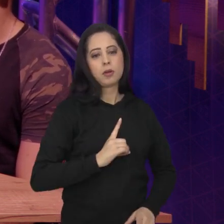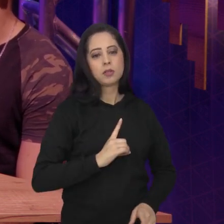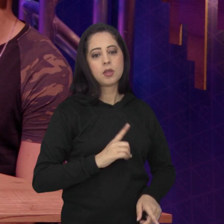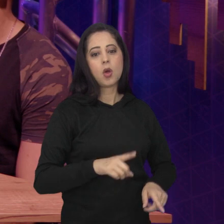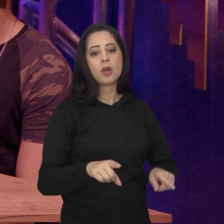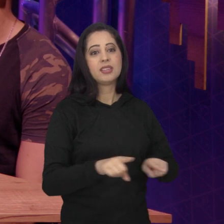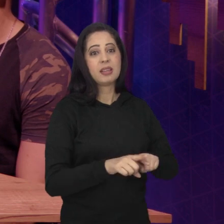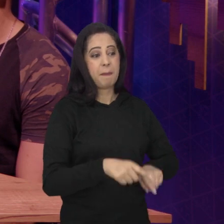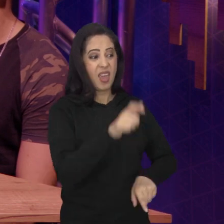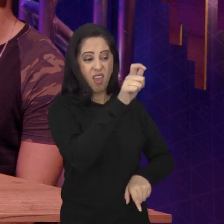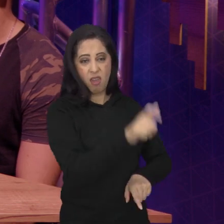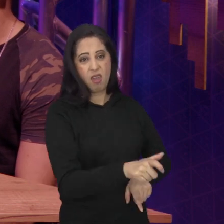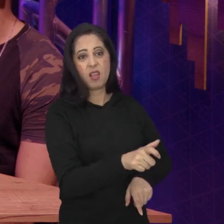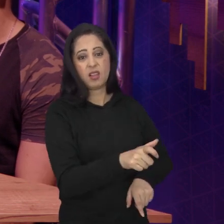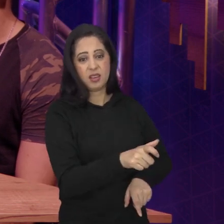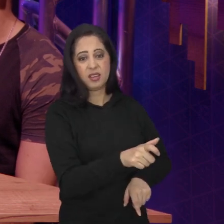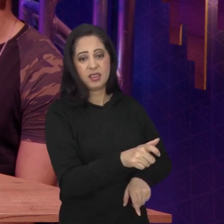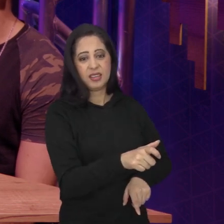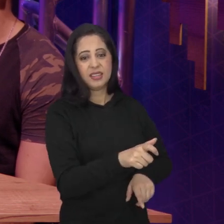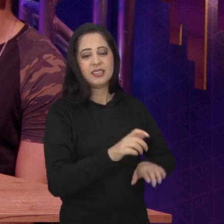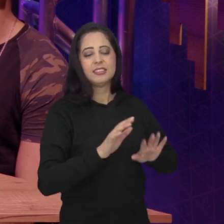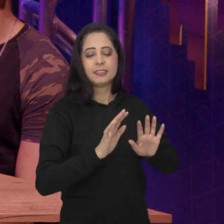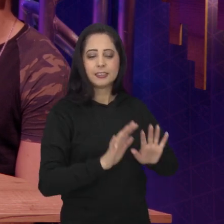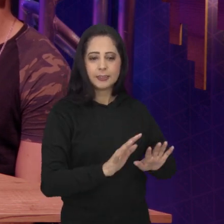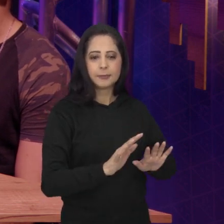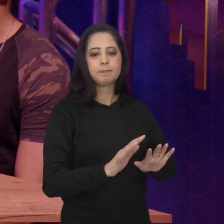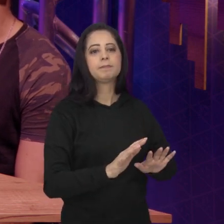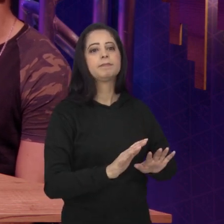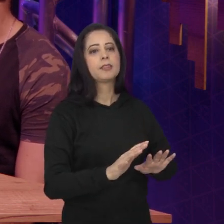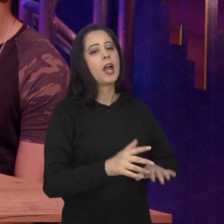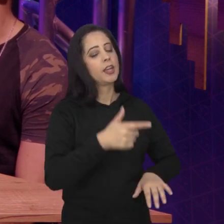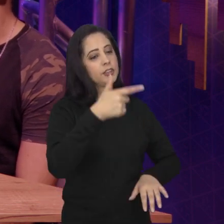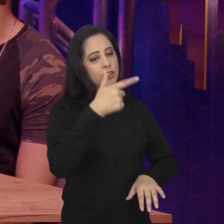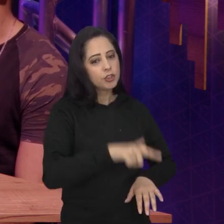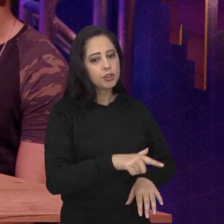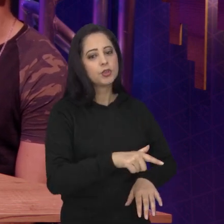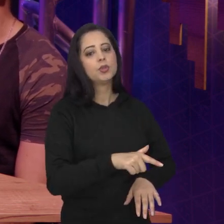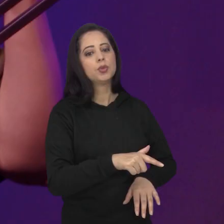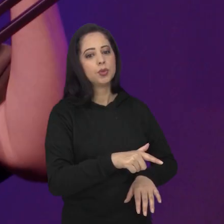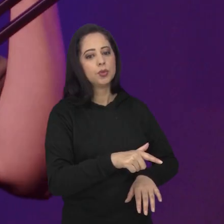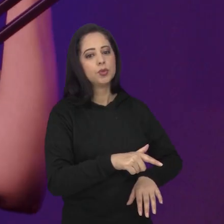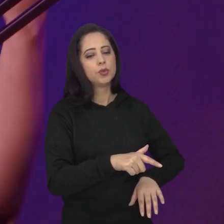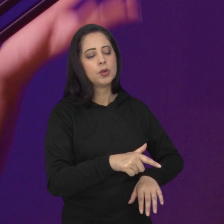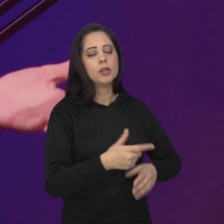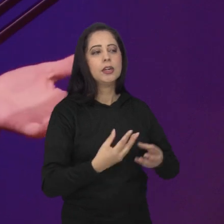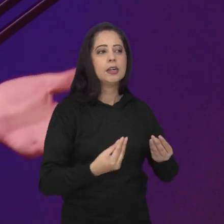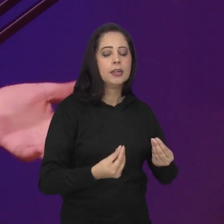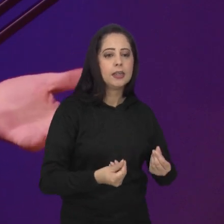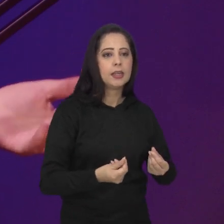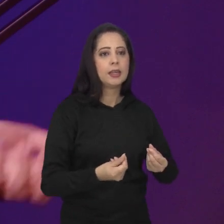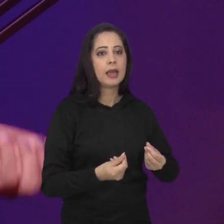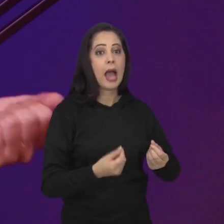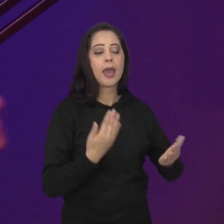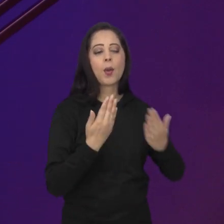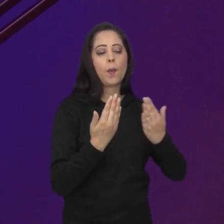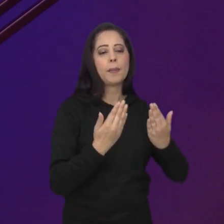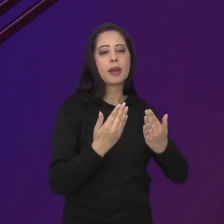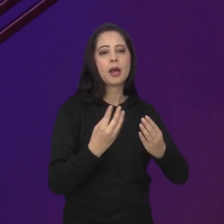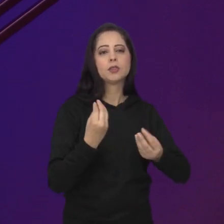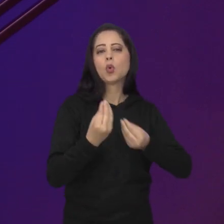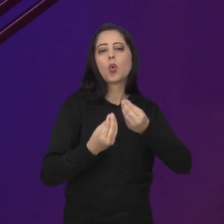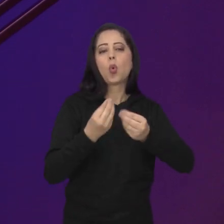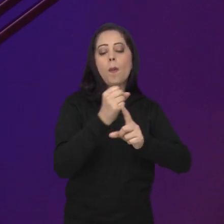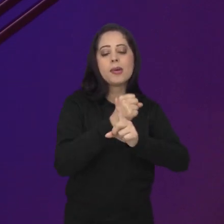essa depressão, e principalmente também na forma como ele é tratado. Então, isso traz mais uma crítica à